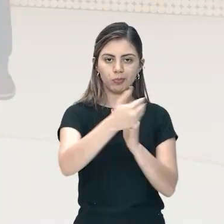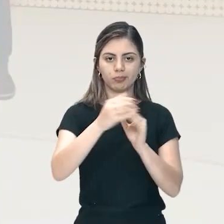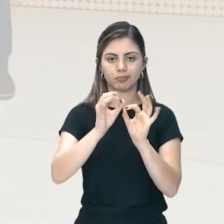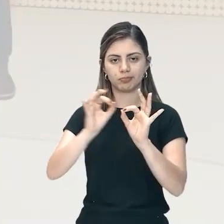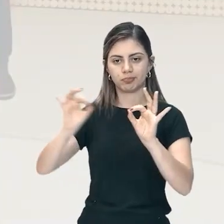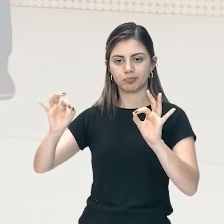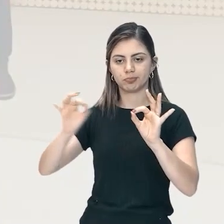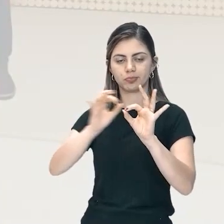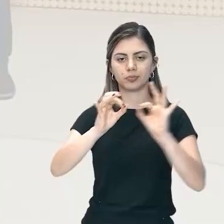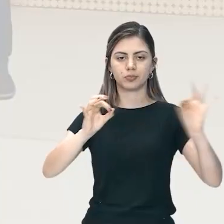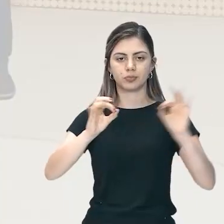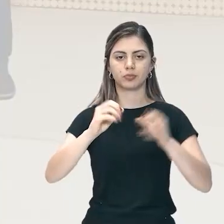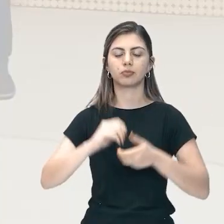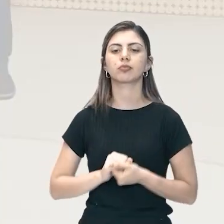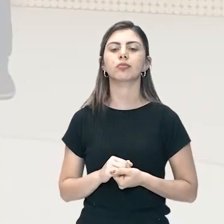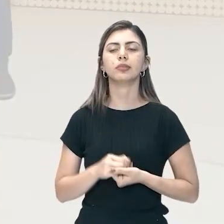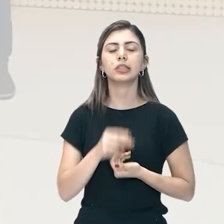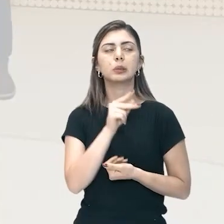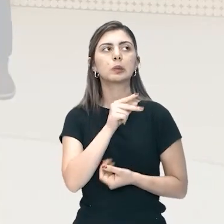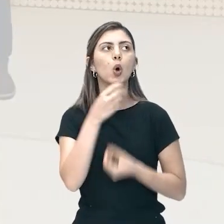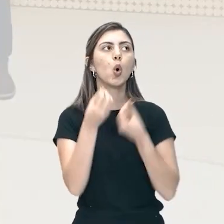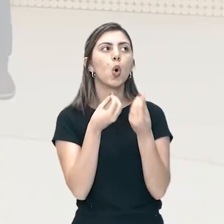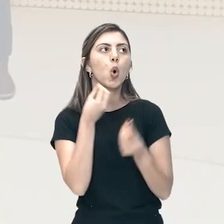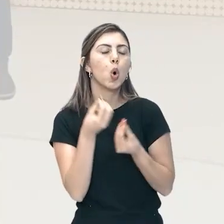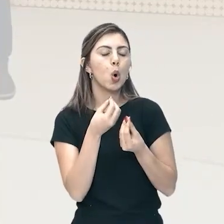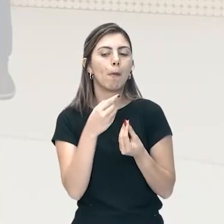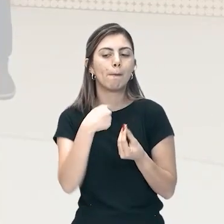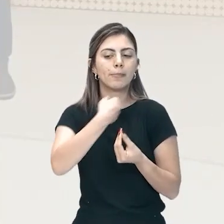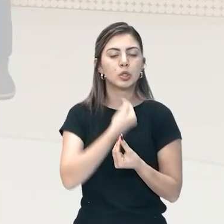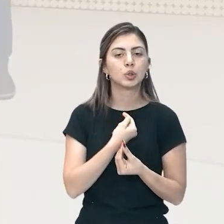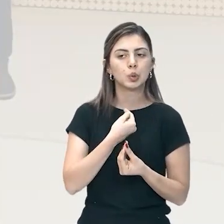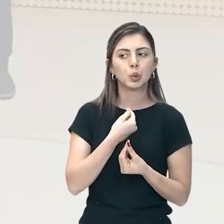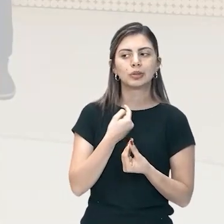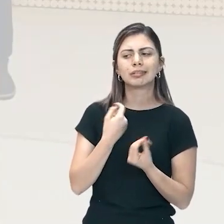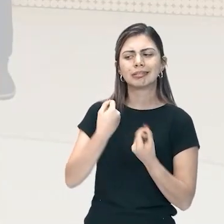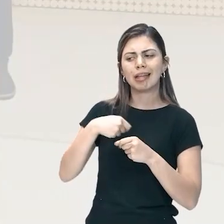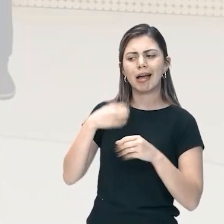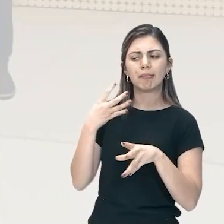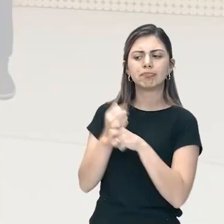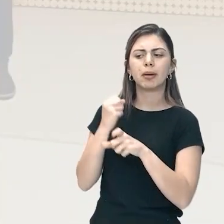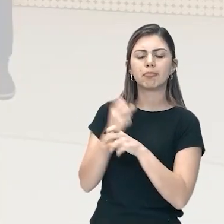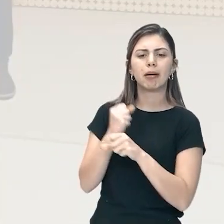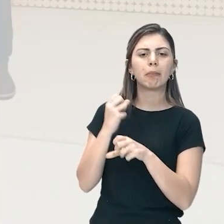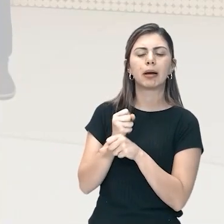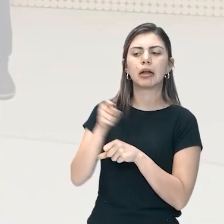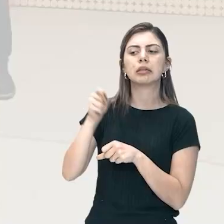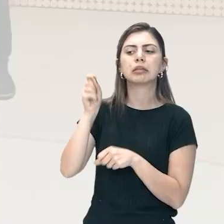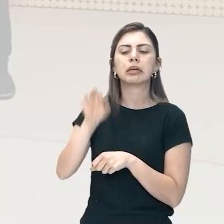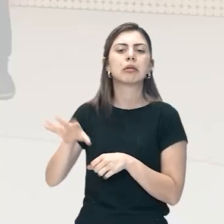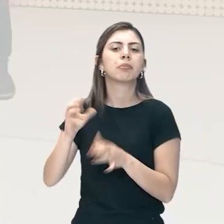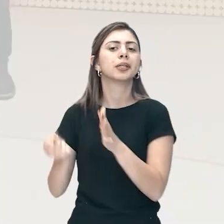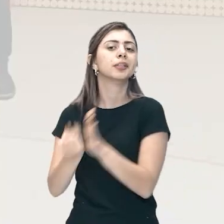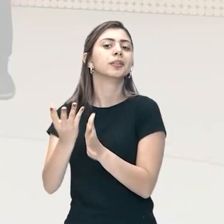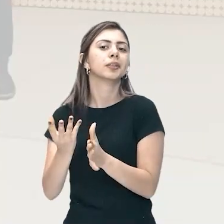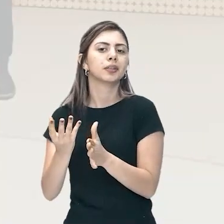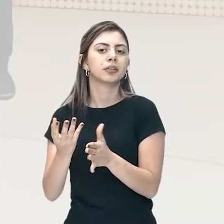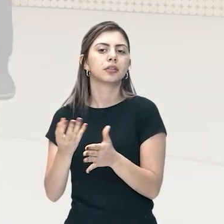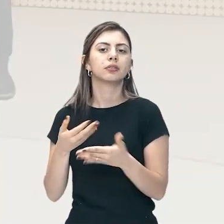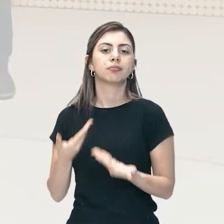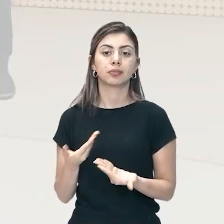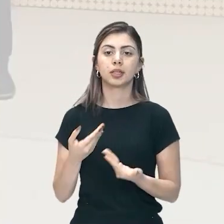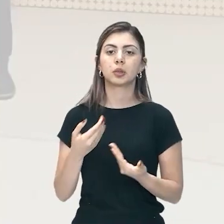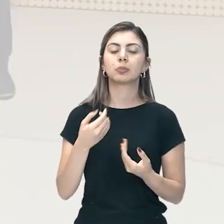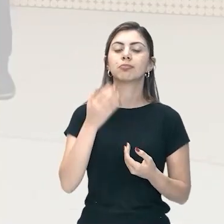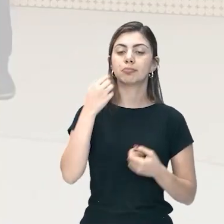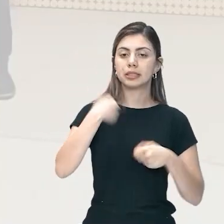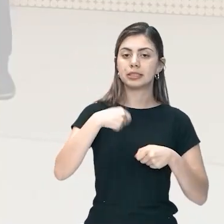beleza. Professor, como é que nós iremos prever a posição da imagem, sabendo a posição do